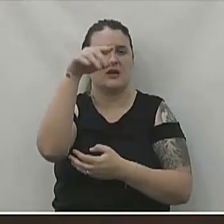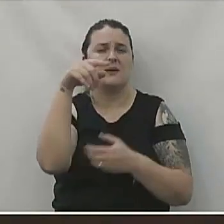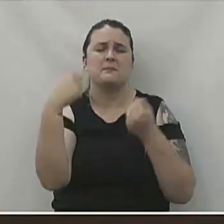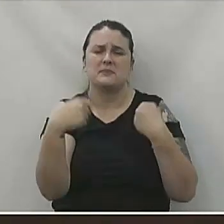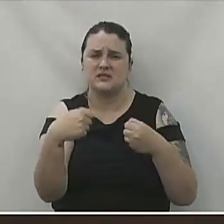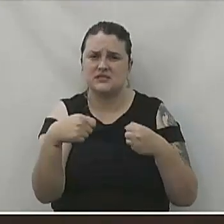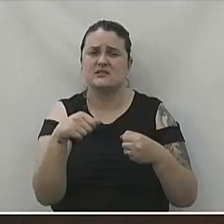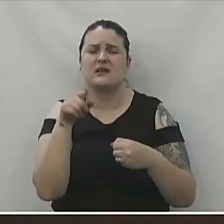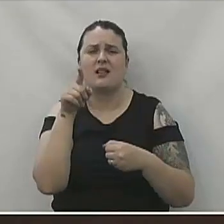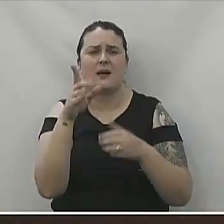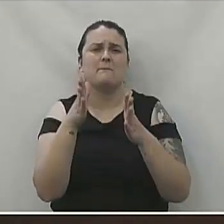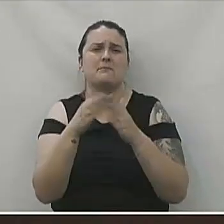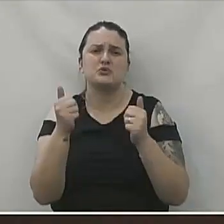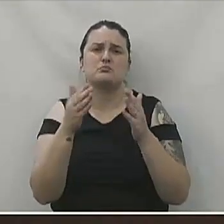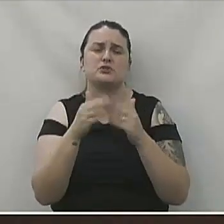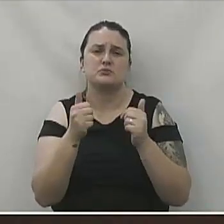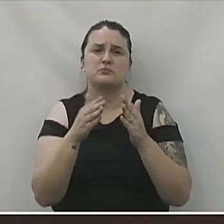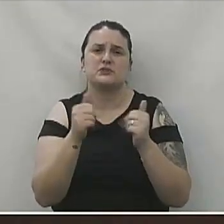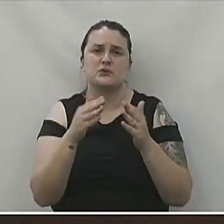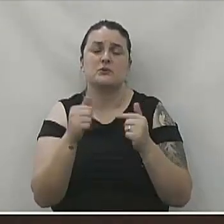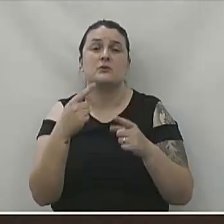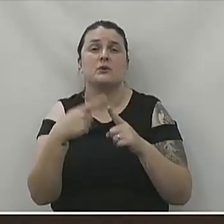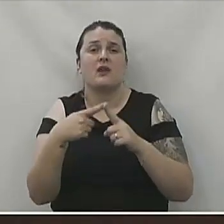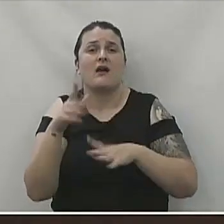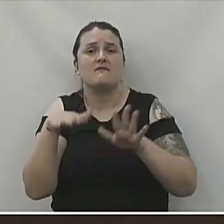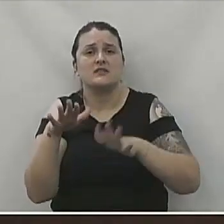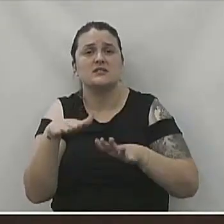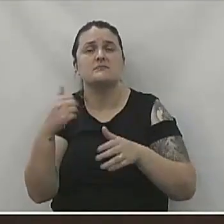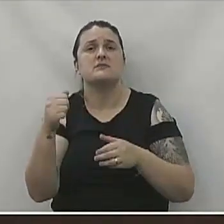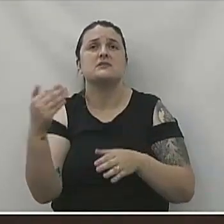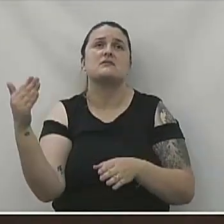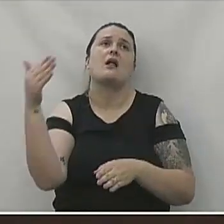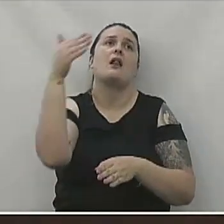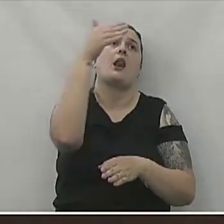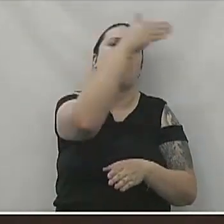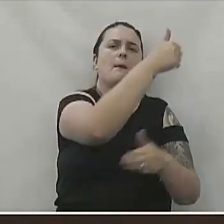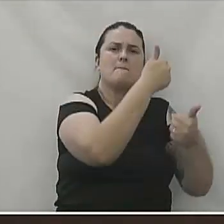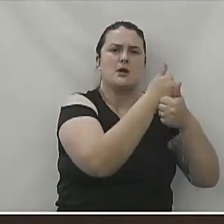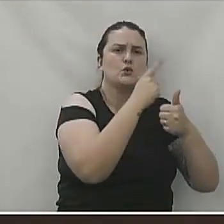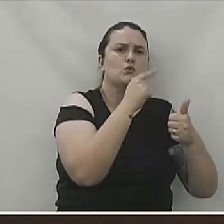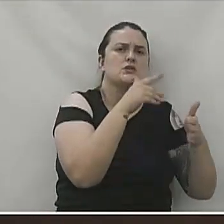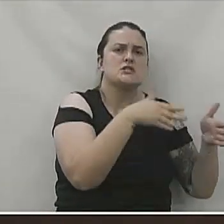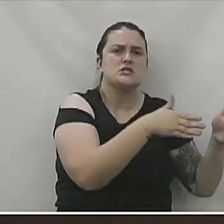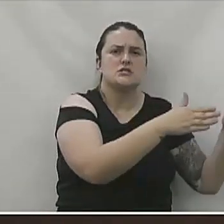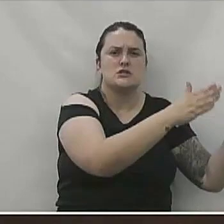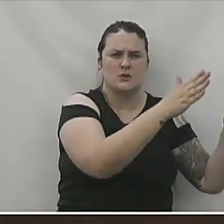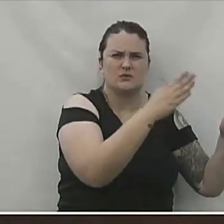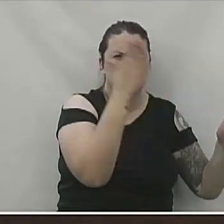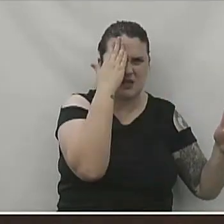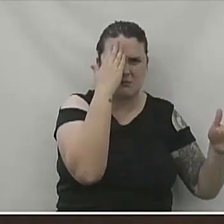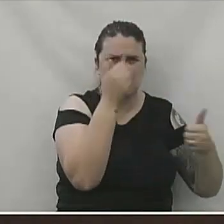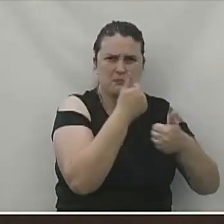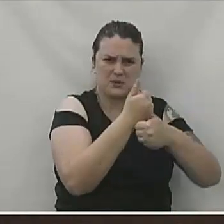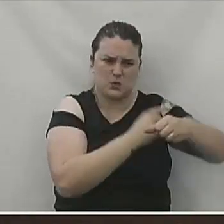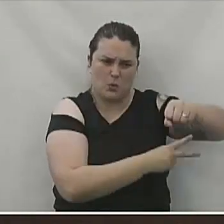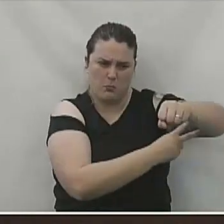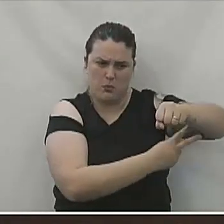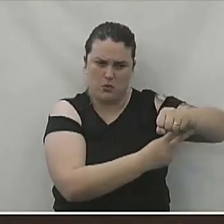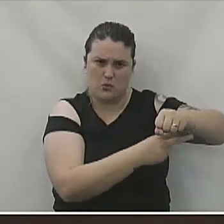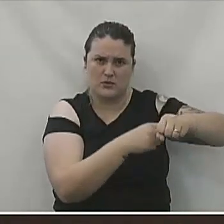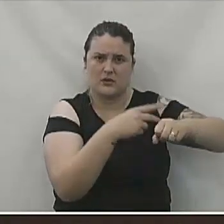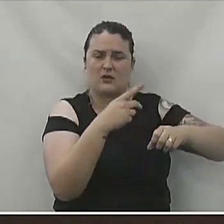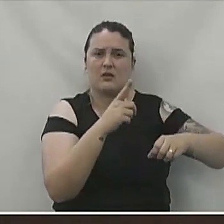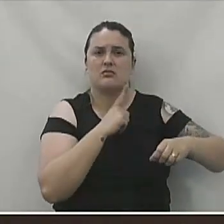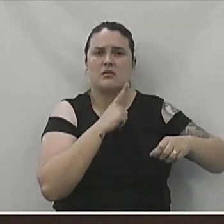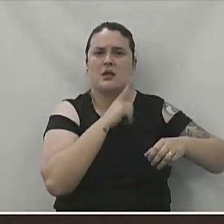São Cristóvão eles têm que se deslocar sempre até o Parque Linear cruzar a ponte e tudo para poder